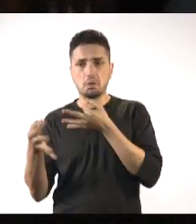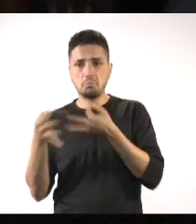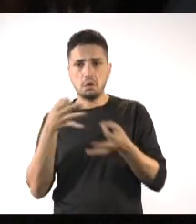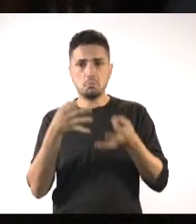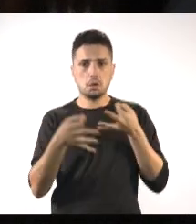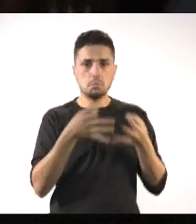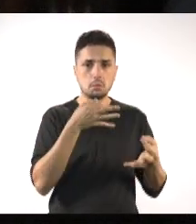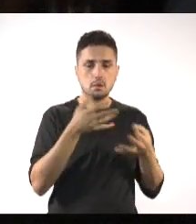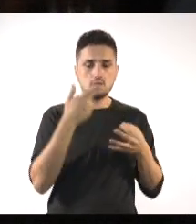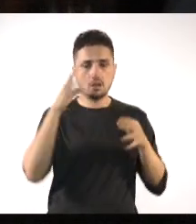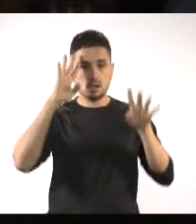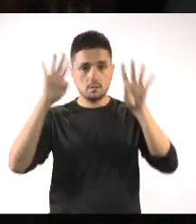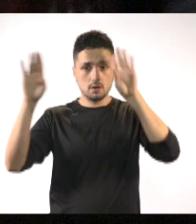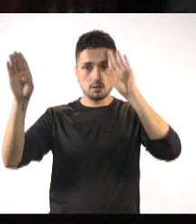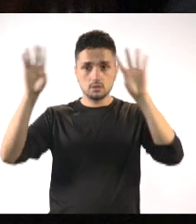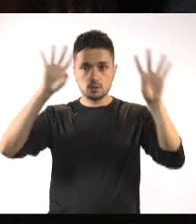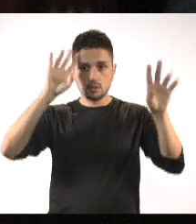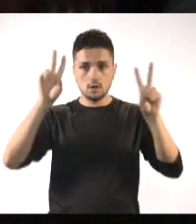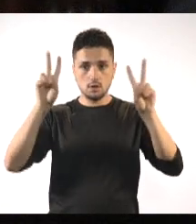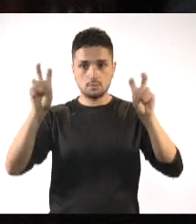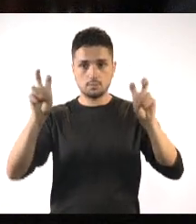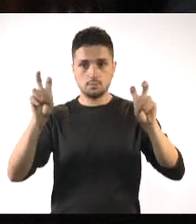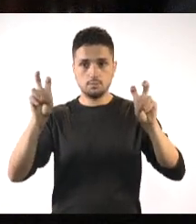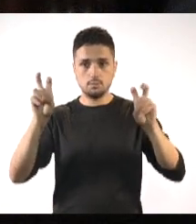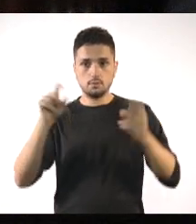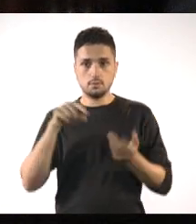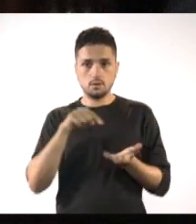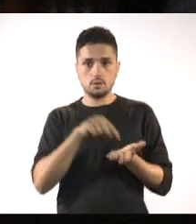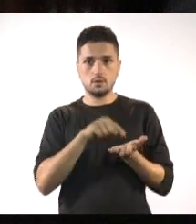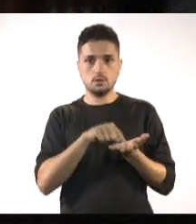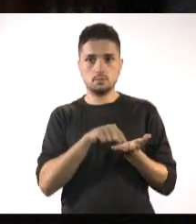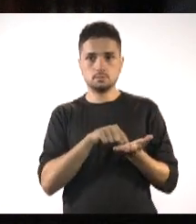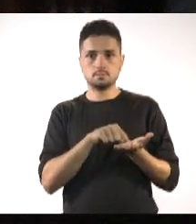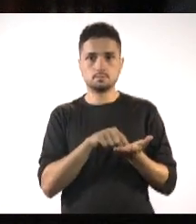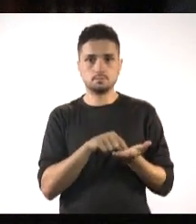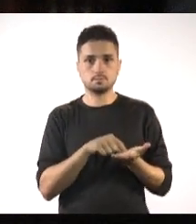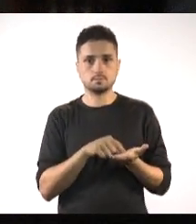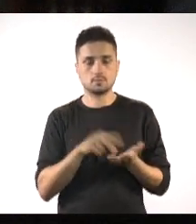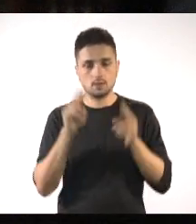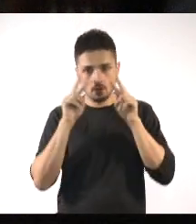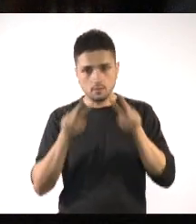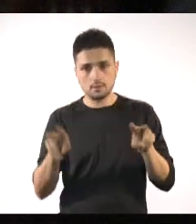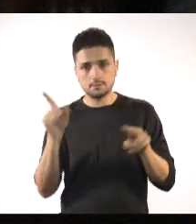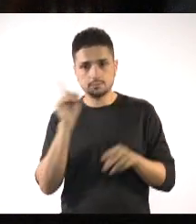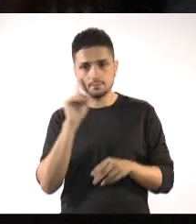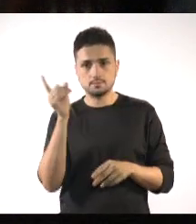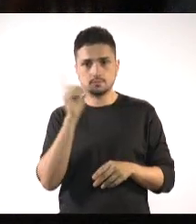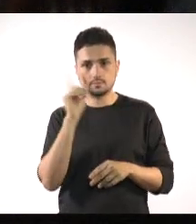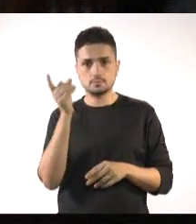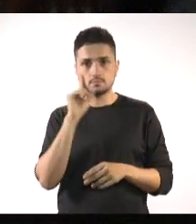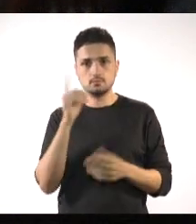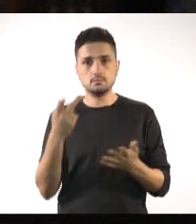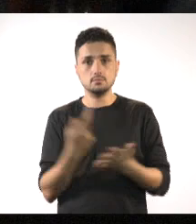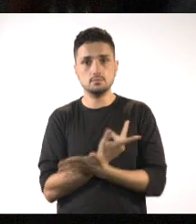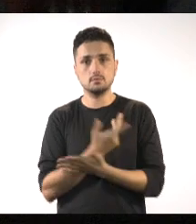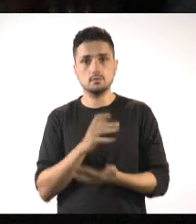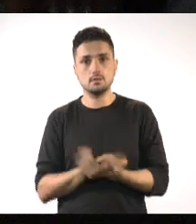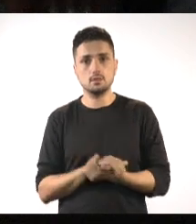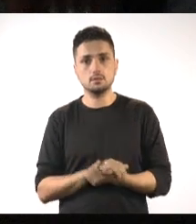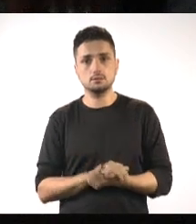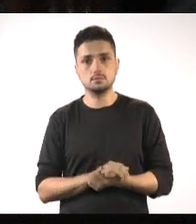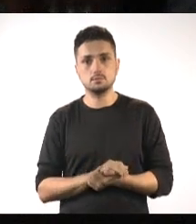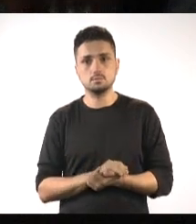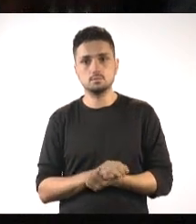e reflexões sobre a realidade que está aí, e a gente vê isso continuamente. Eu